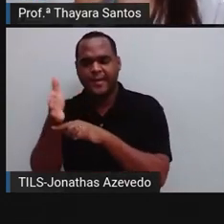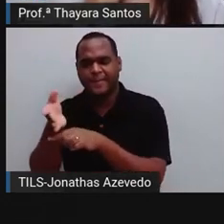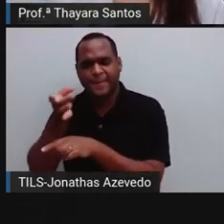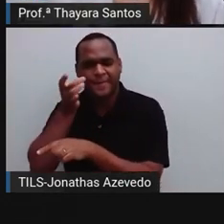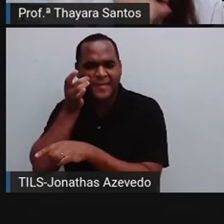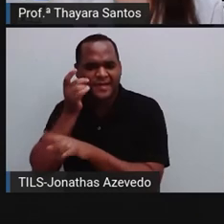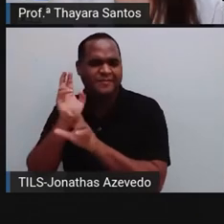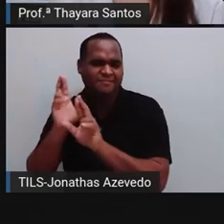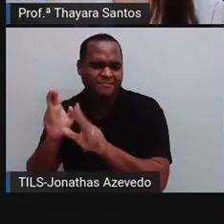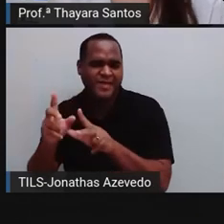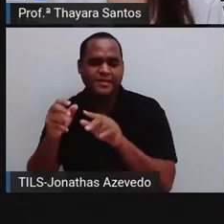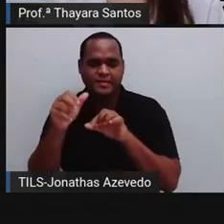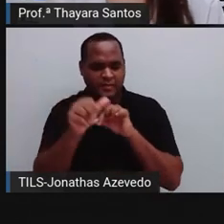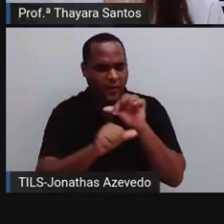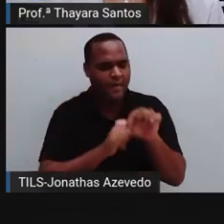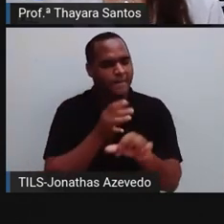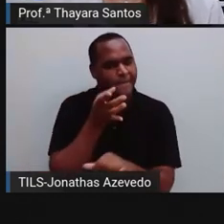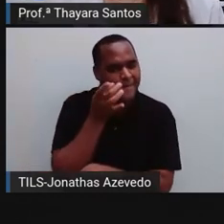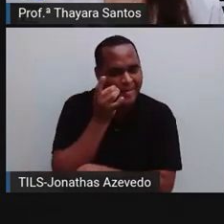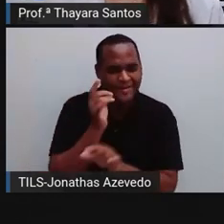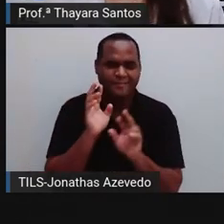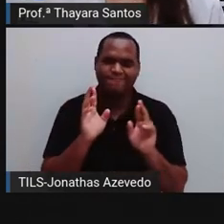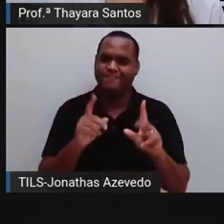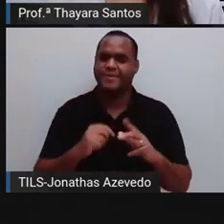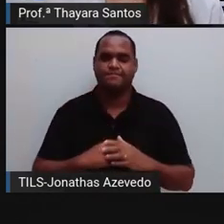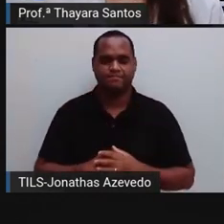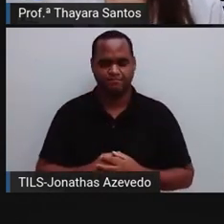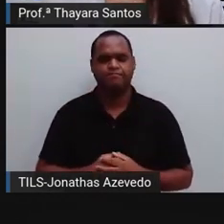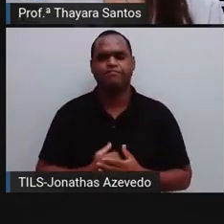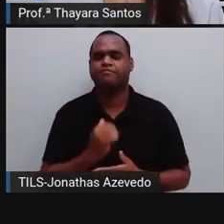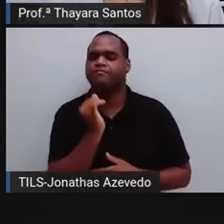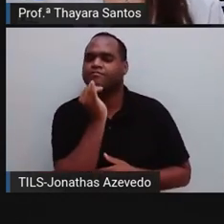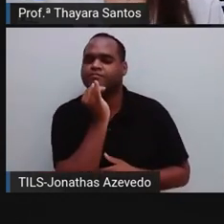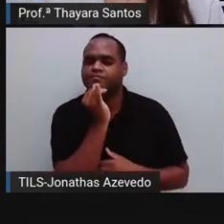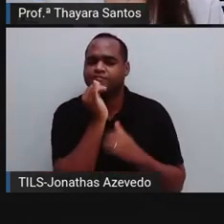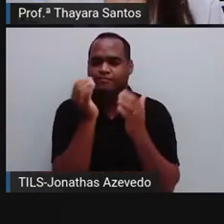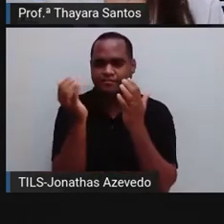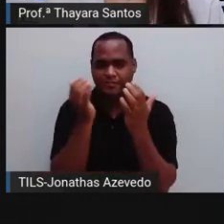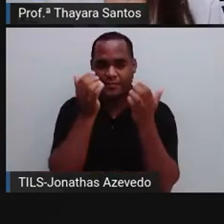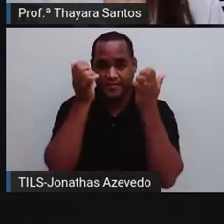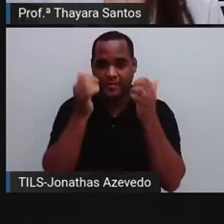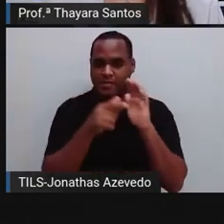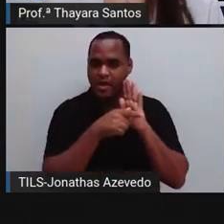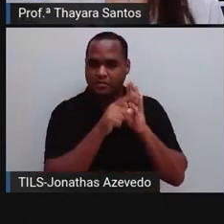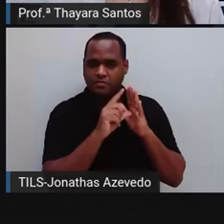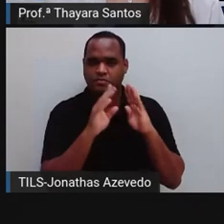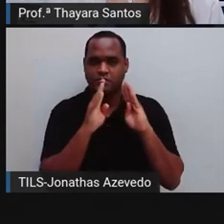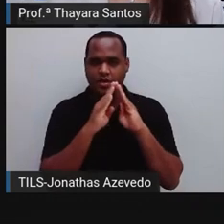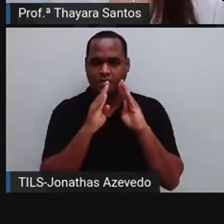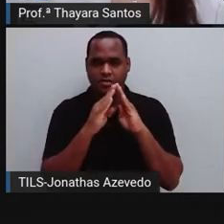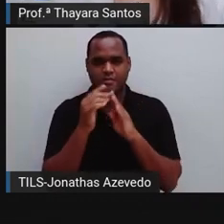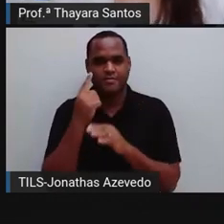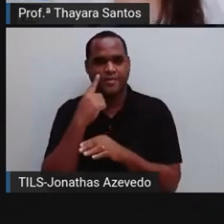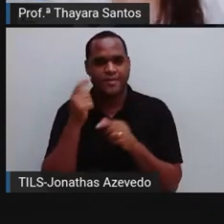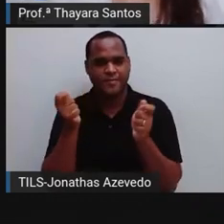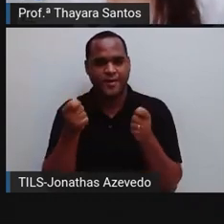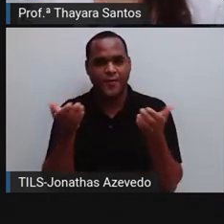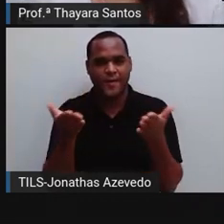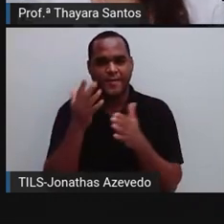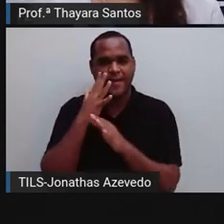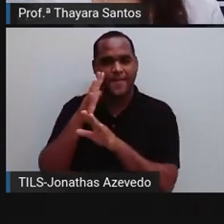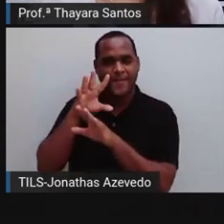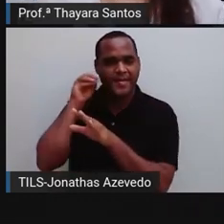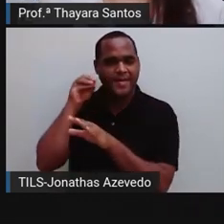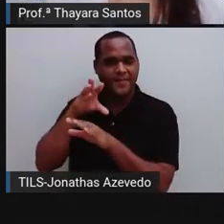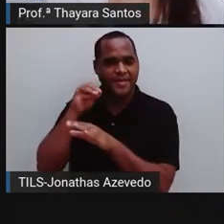quente do que a temperatura que ele de fato está. Por exemplo, antes de sair de cá hoje, eu peguei esse print